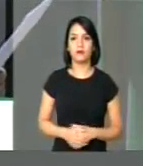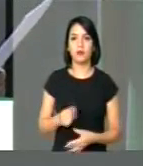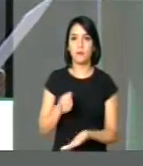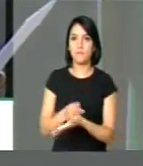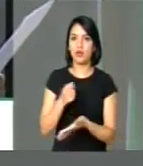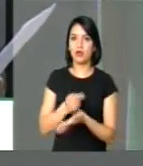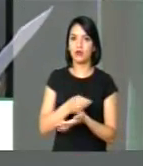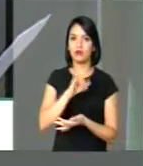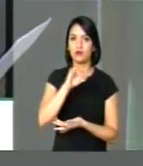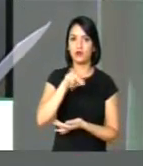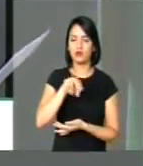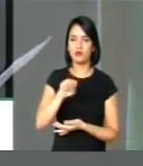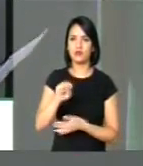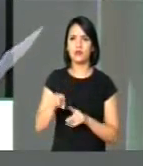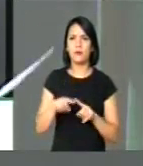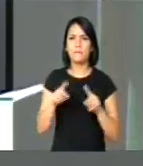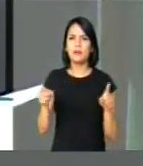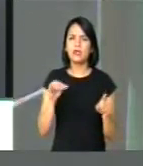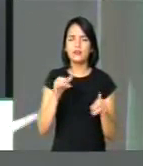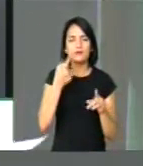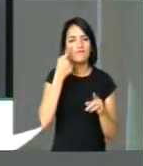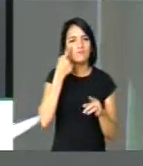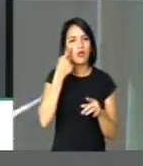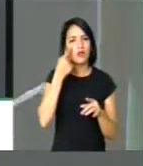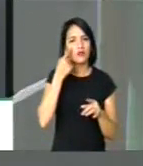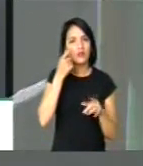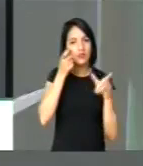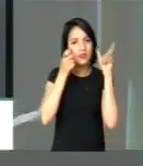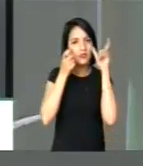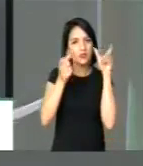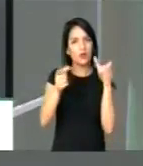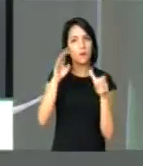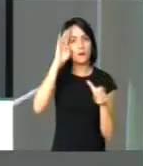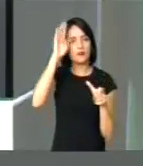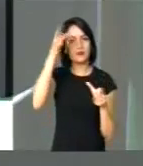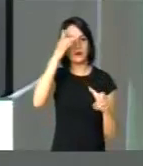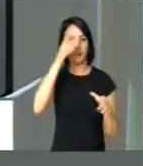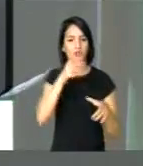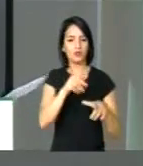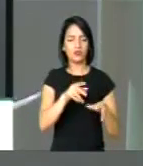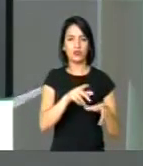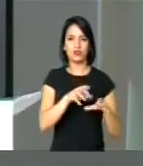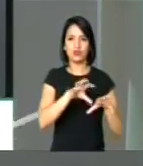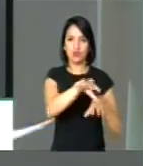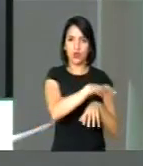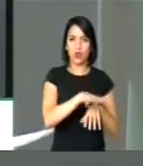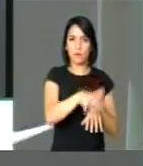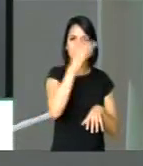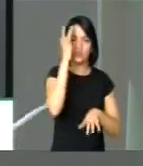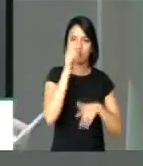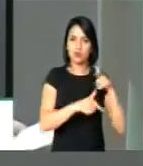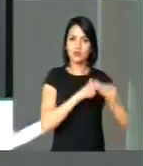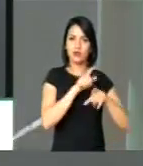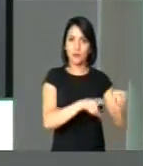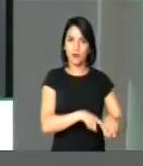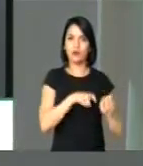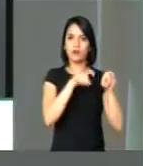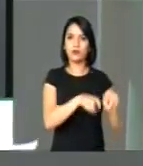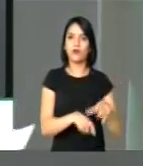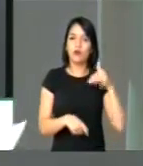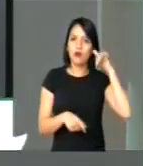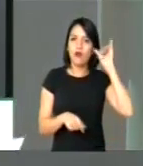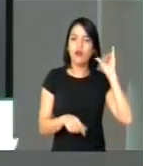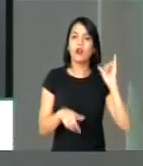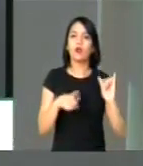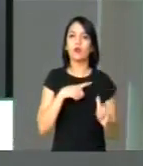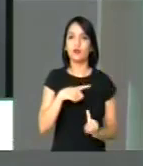Agora, se formos olhar em especial para os rurais, daqueles homens e mulheres que têm a missão de colocar a